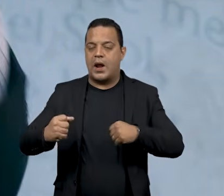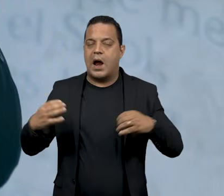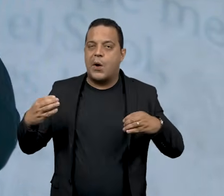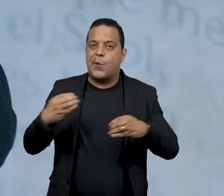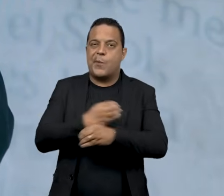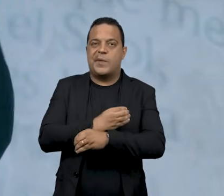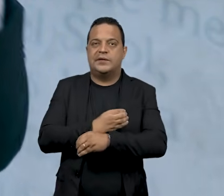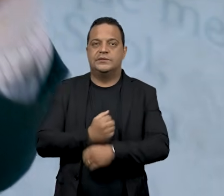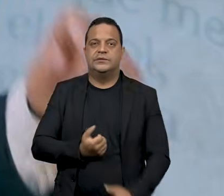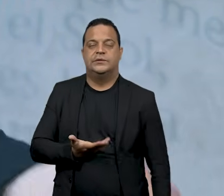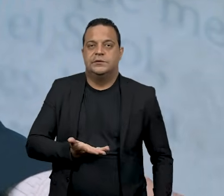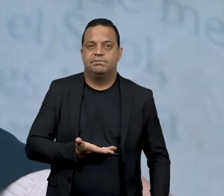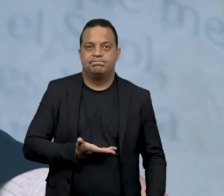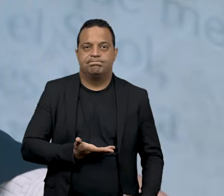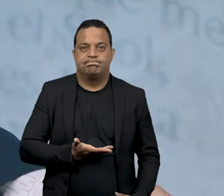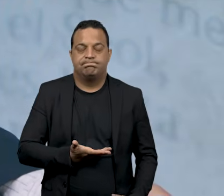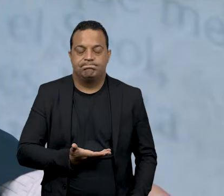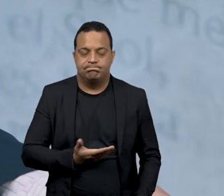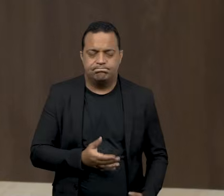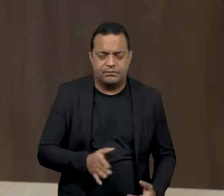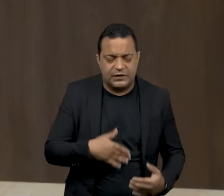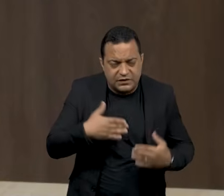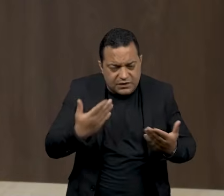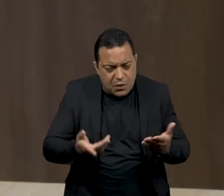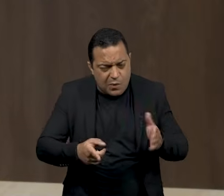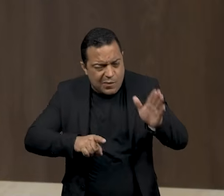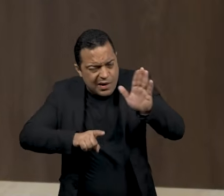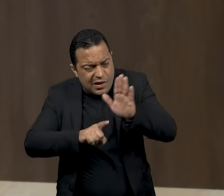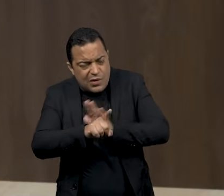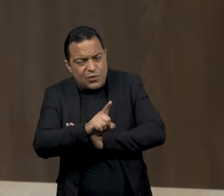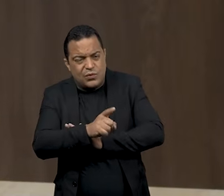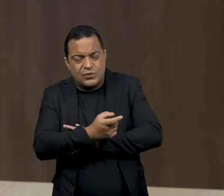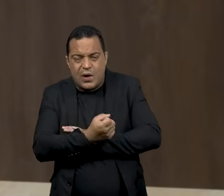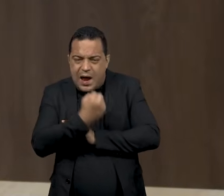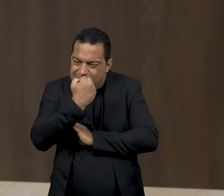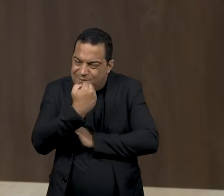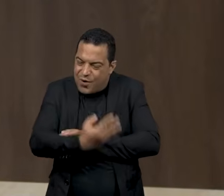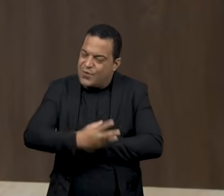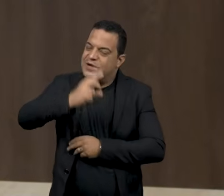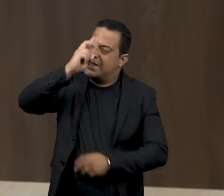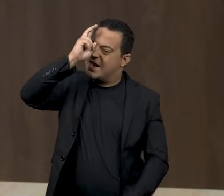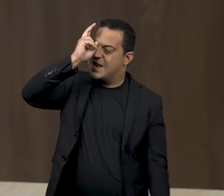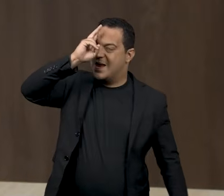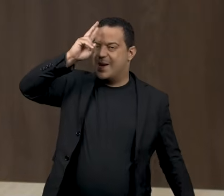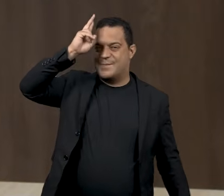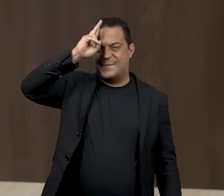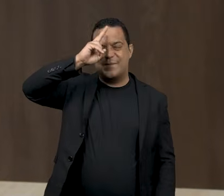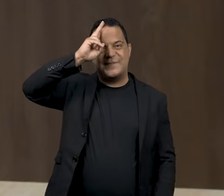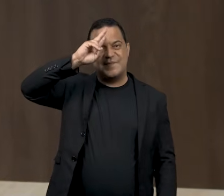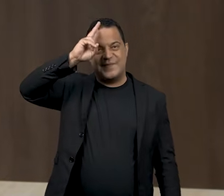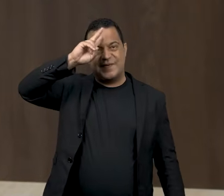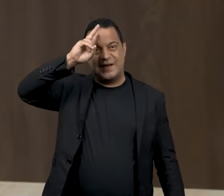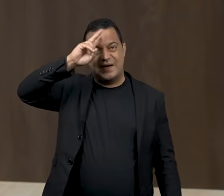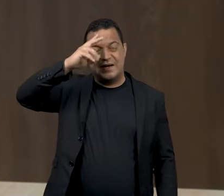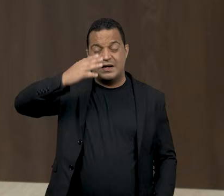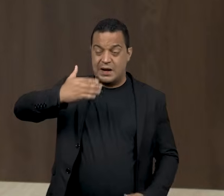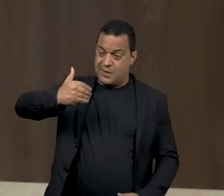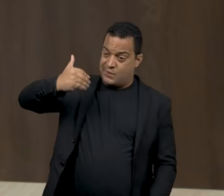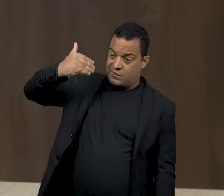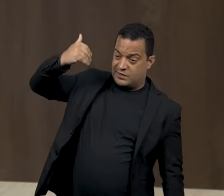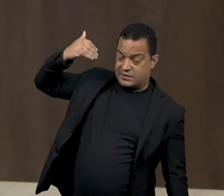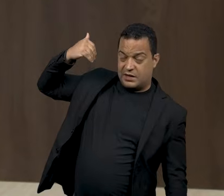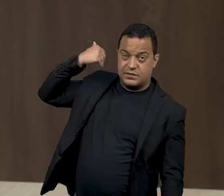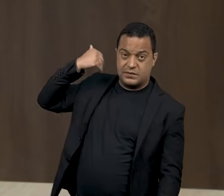completa. Isso é sabedoria na mente. Então, pastor João, como é bom relembrarmos os